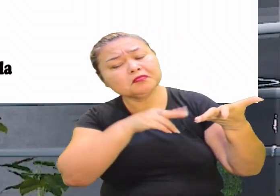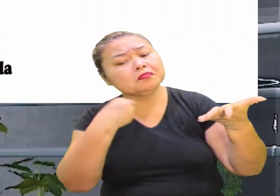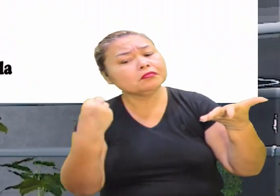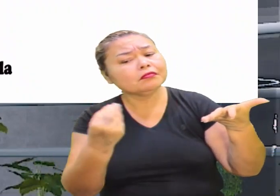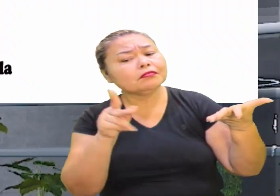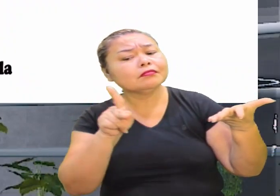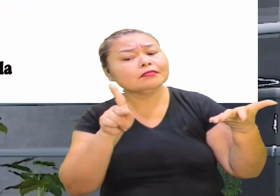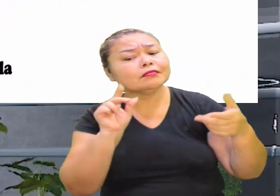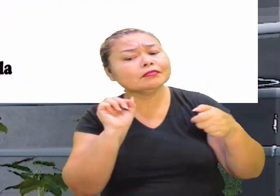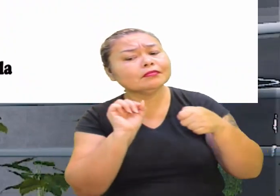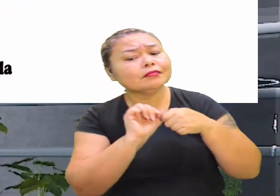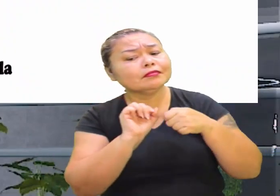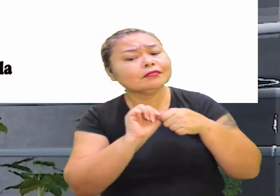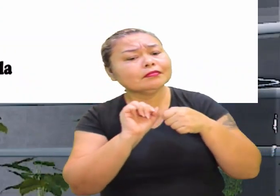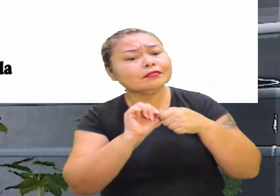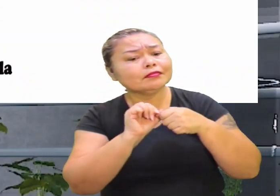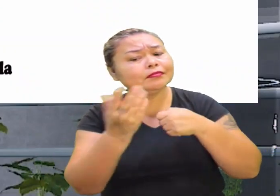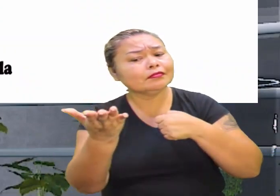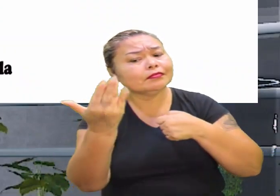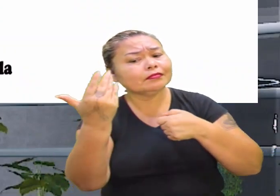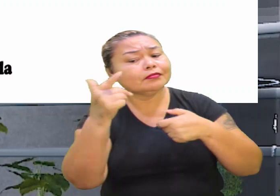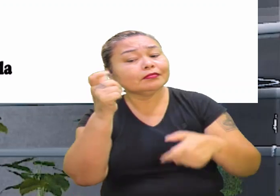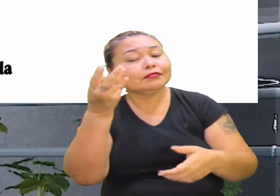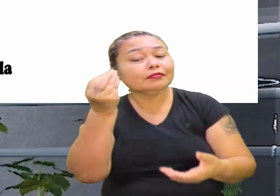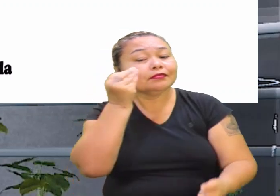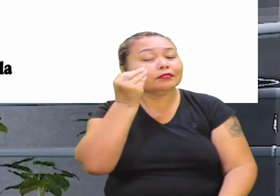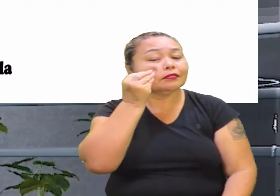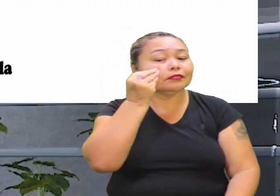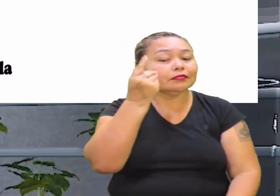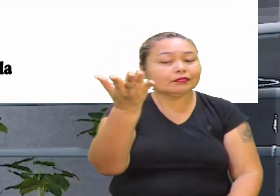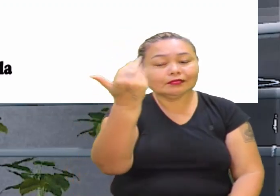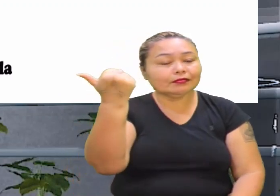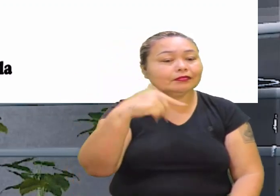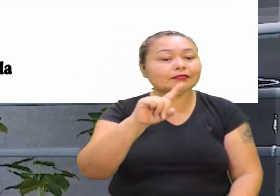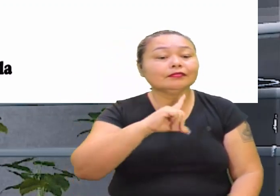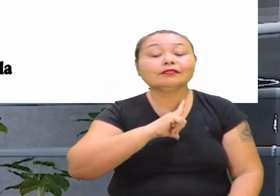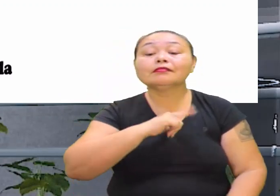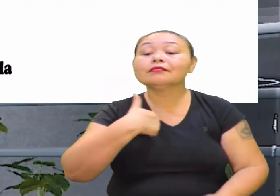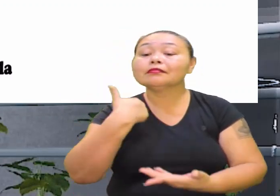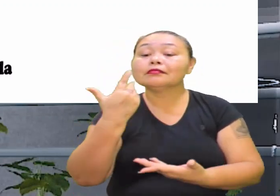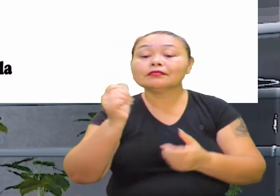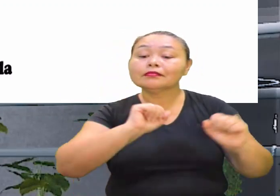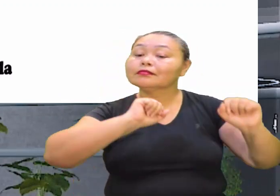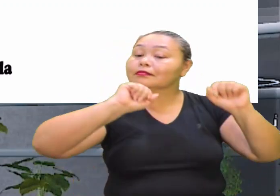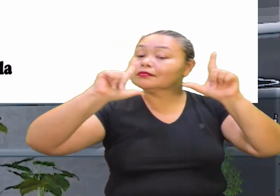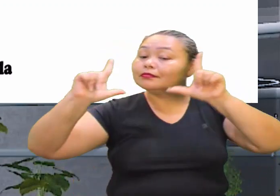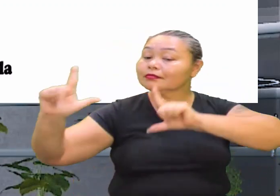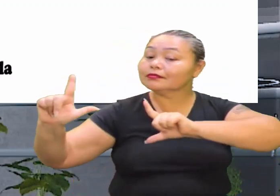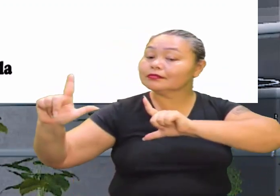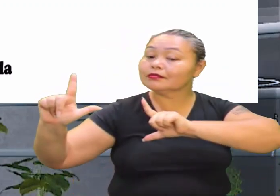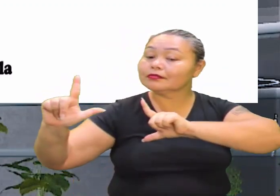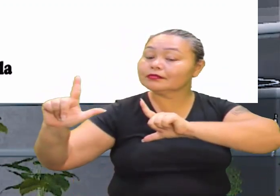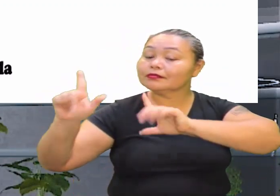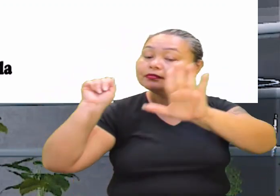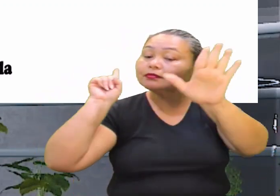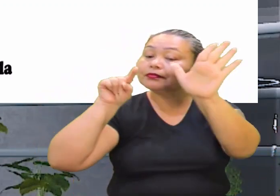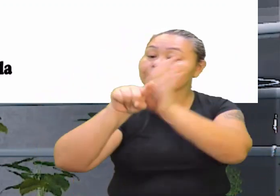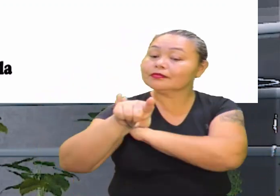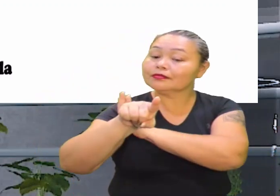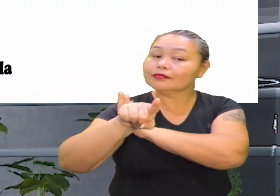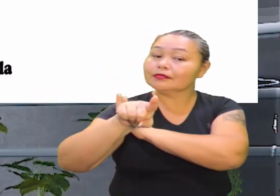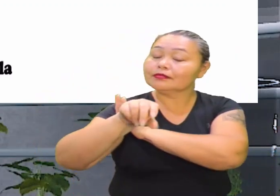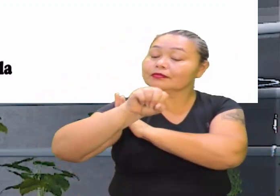vai fazer isso? Simple Present Tense, desse jeito. Nós vamos colocar na tela a pergunta.